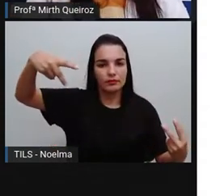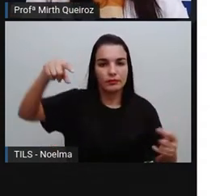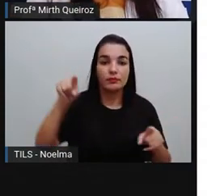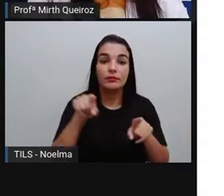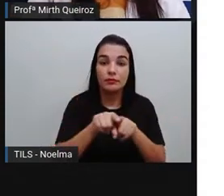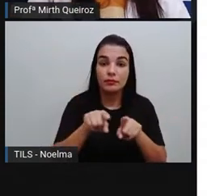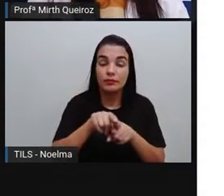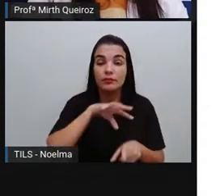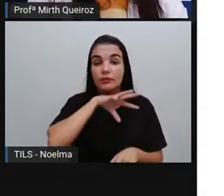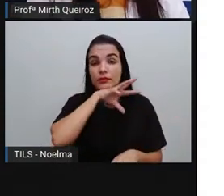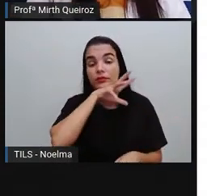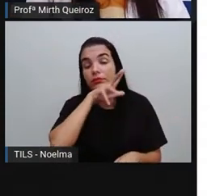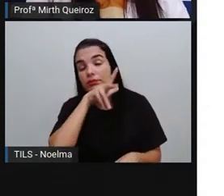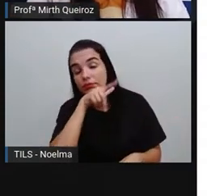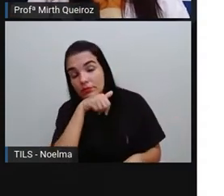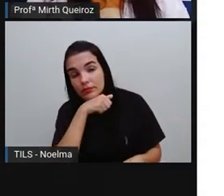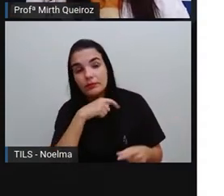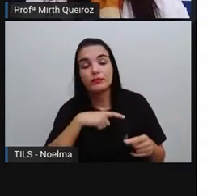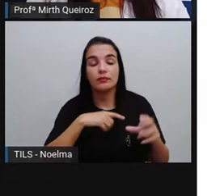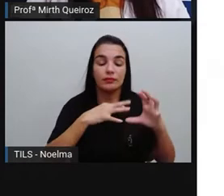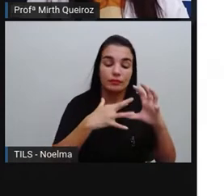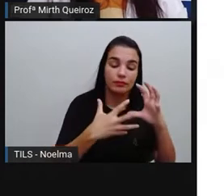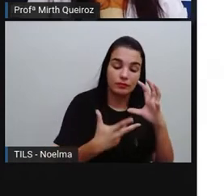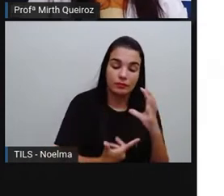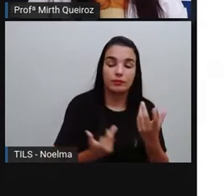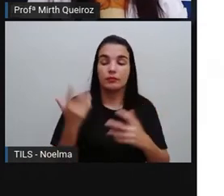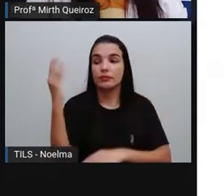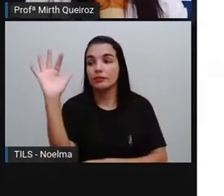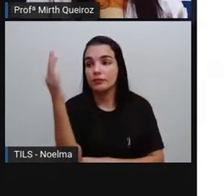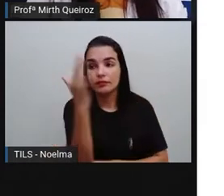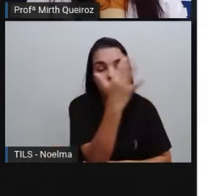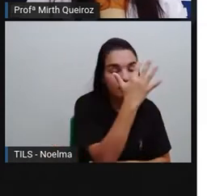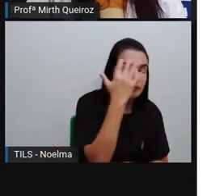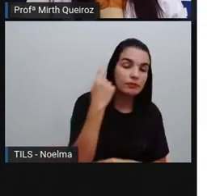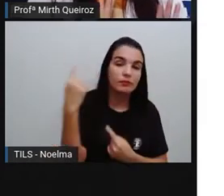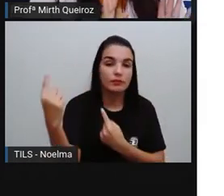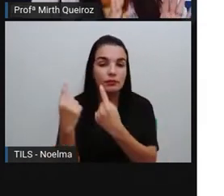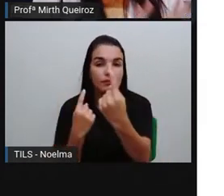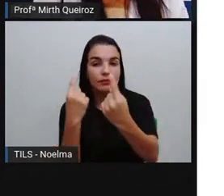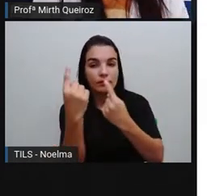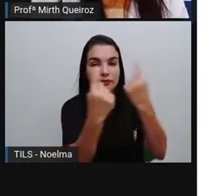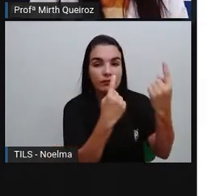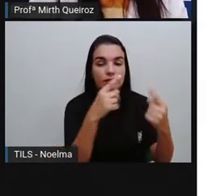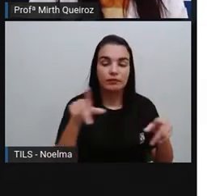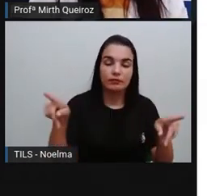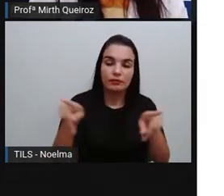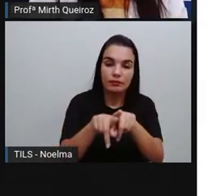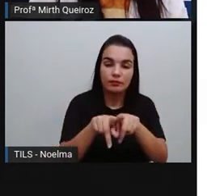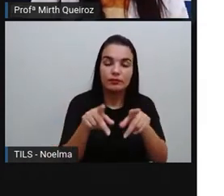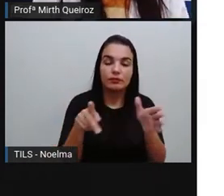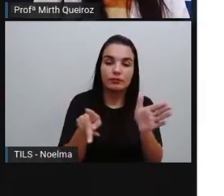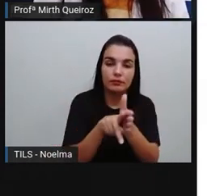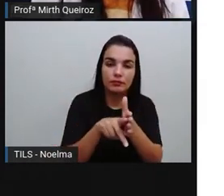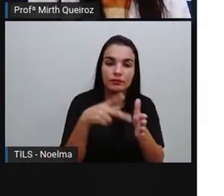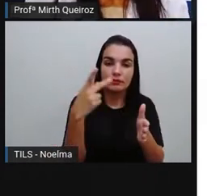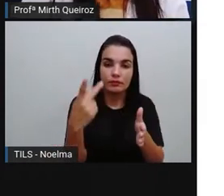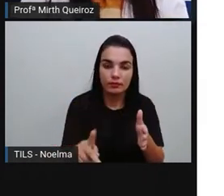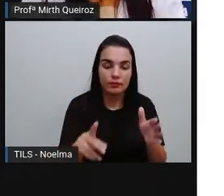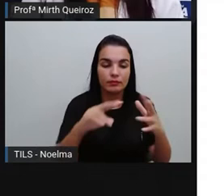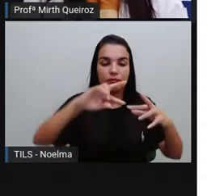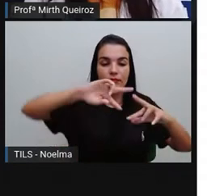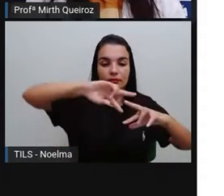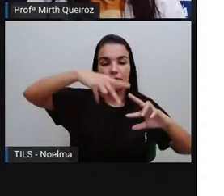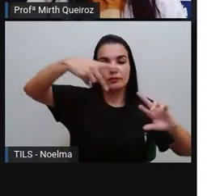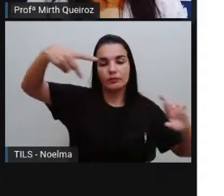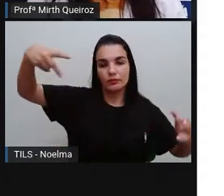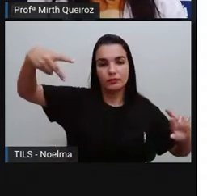caso dos animais, das plantas, dos micro-organismos, cada um tem o seu material genético, que faz com que um seja